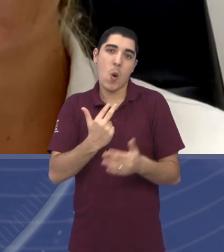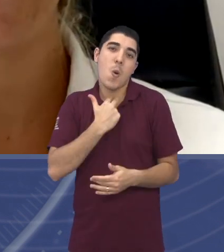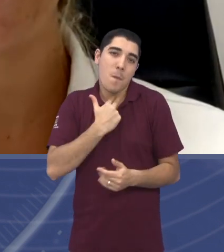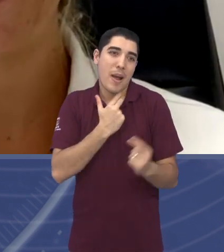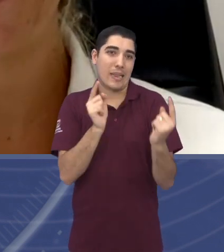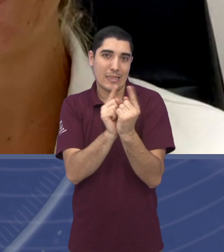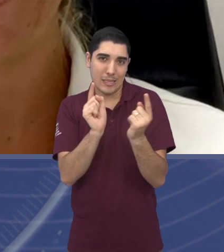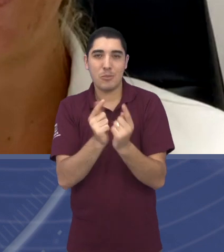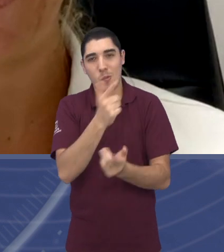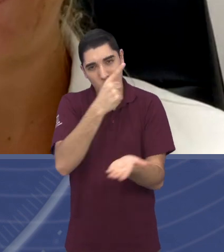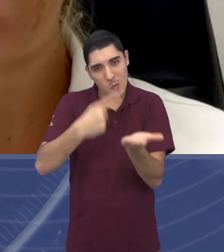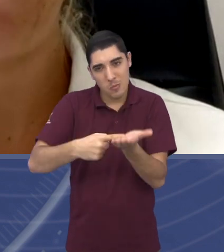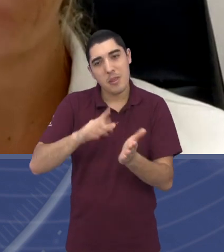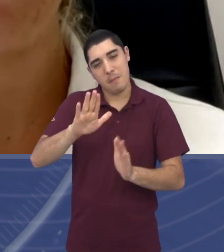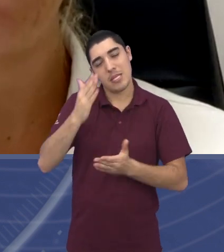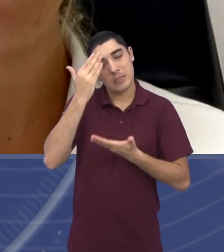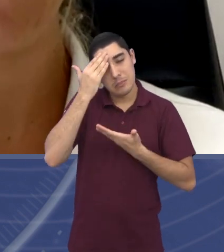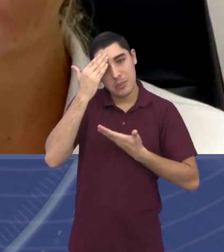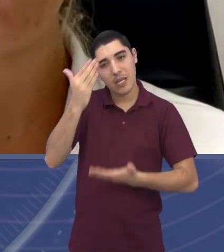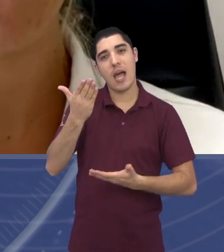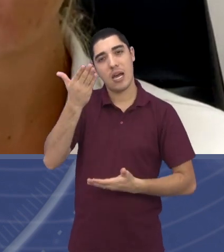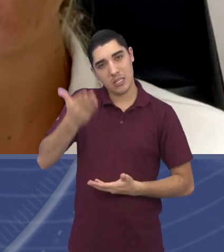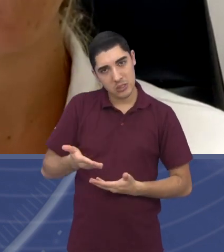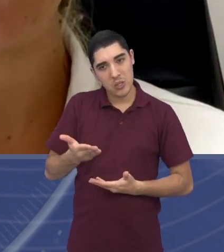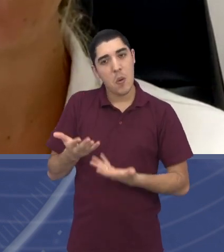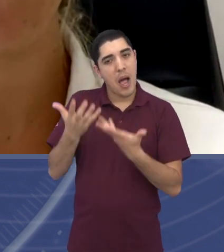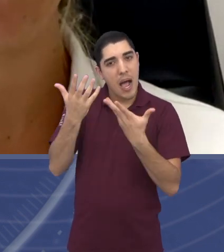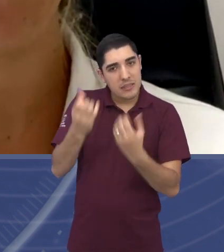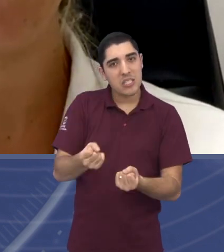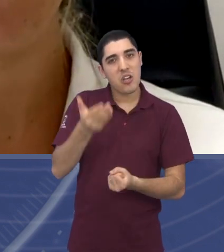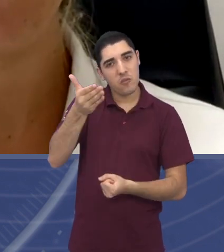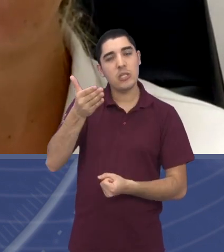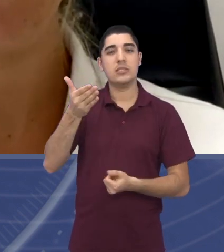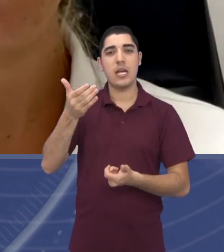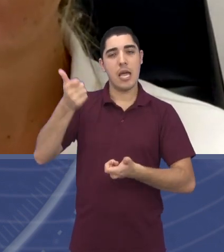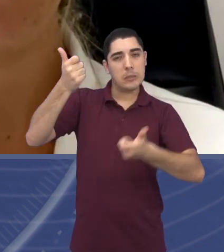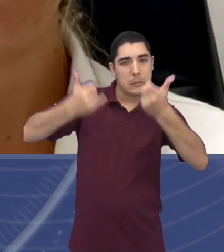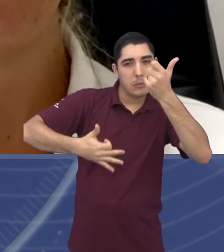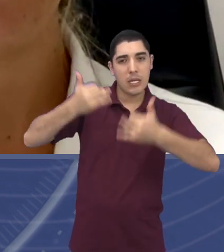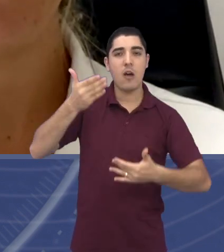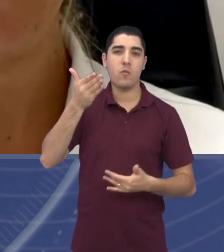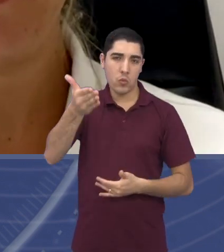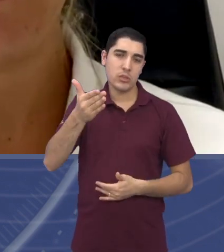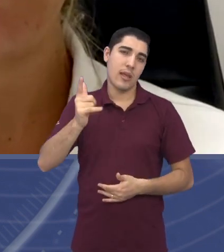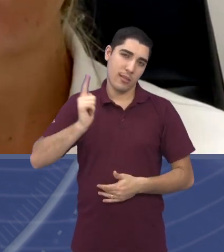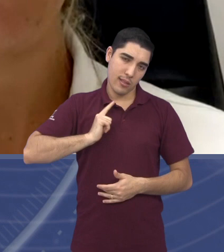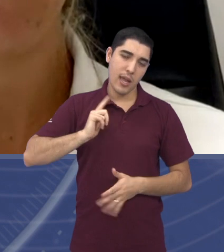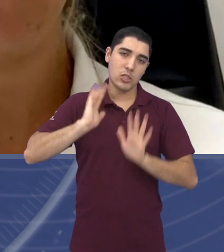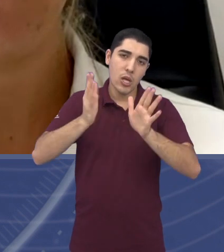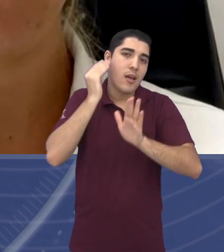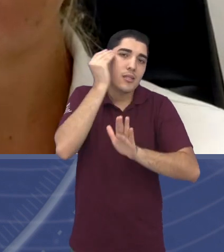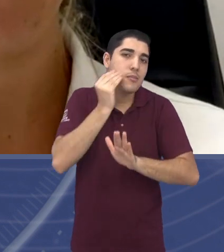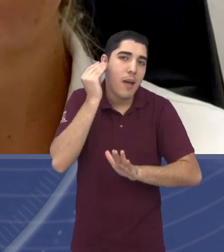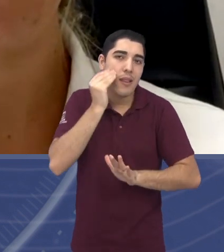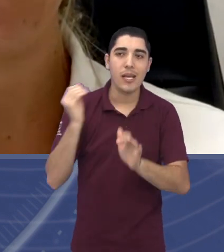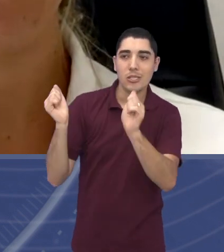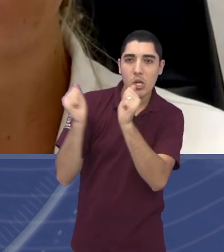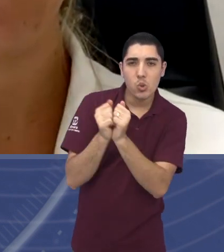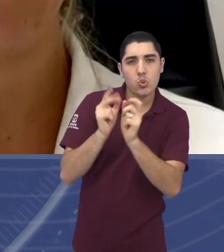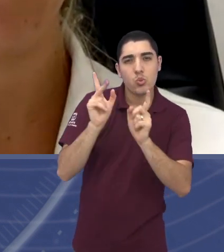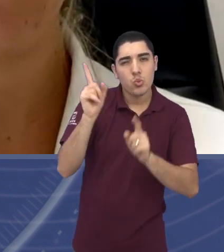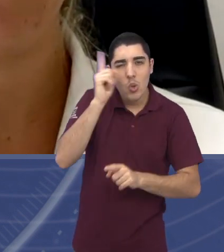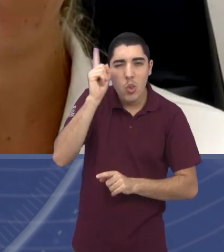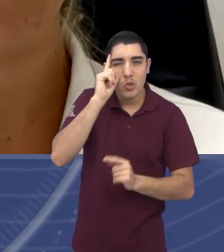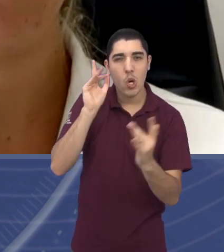né? Segue aí, mas muito obrigada por dar o seu depoimento, você que vive aí nessa realidade, né,